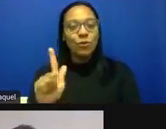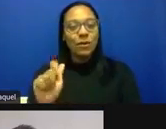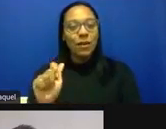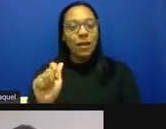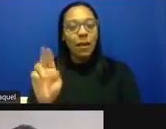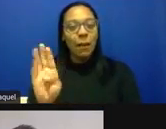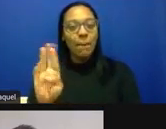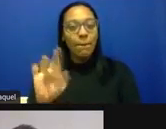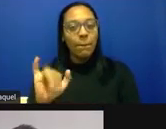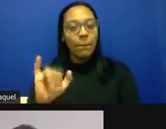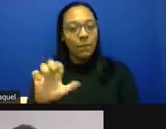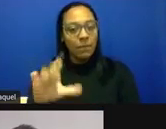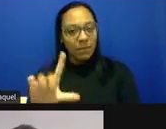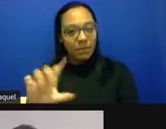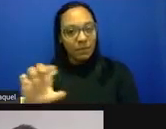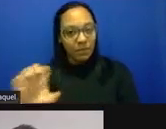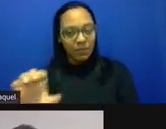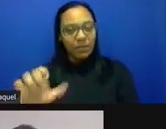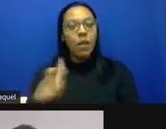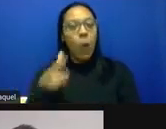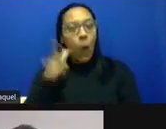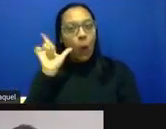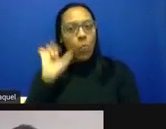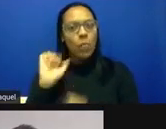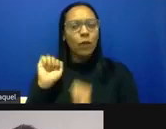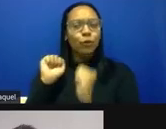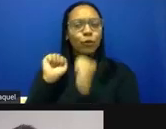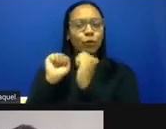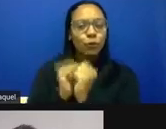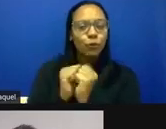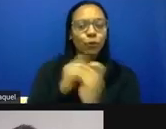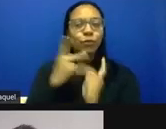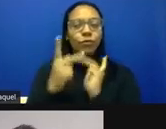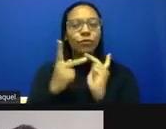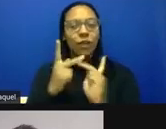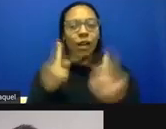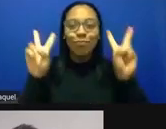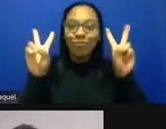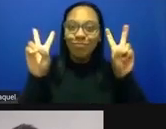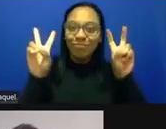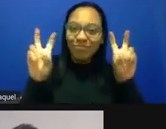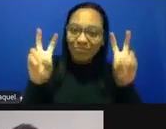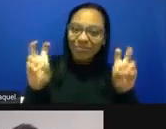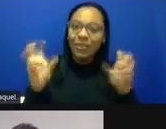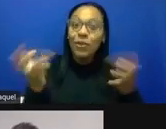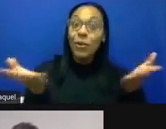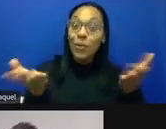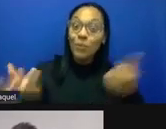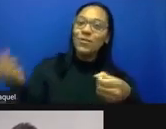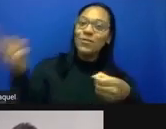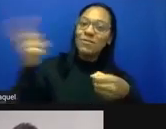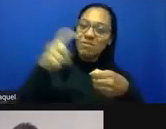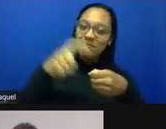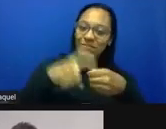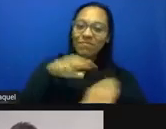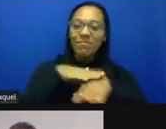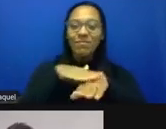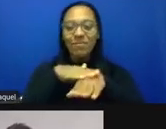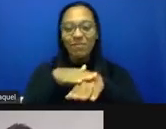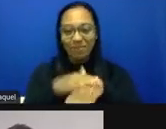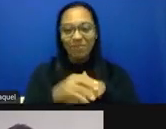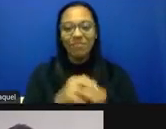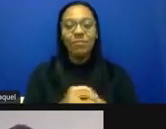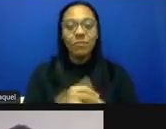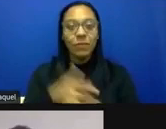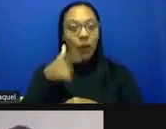que esteve com a gente ontem falando sobre um assunto tão importante que nós voltamos para falar sobre ele hoje. Ontem